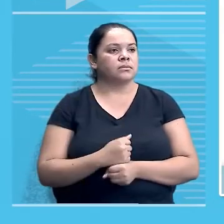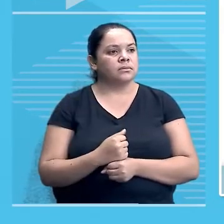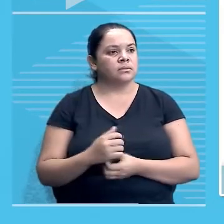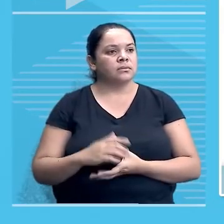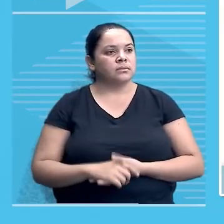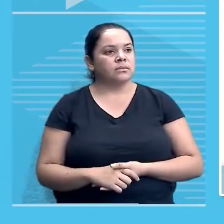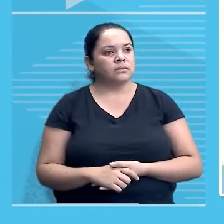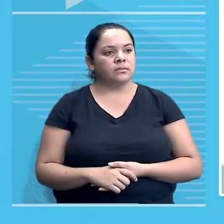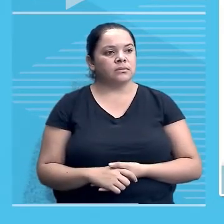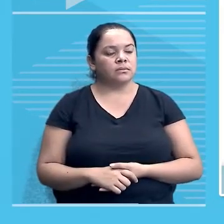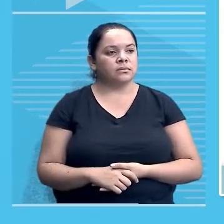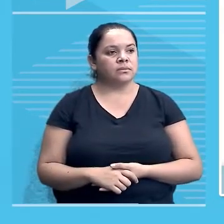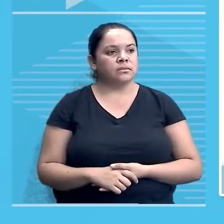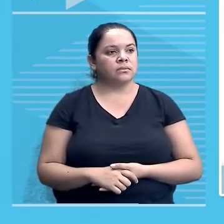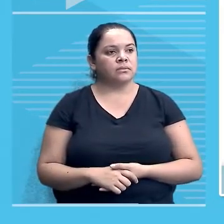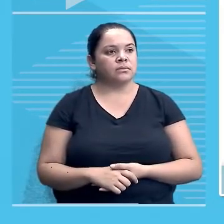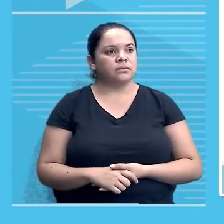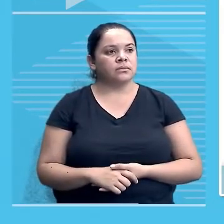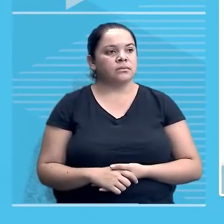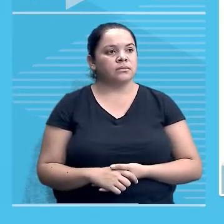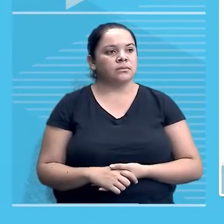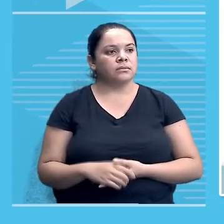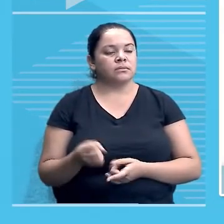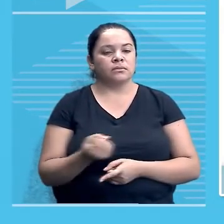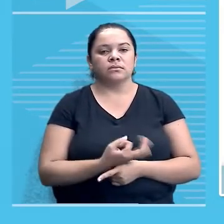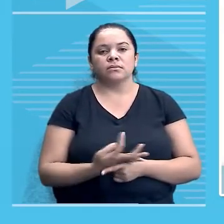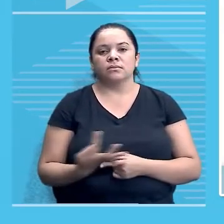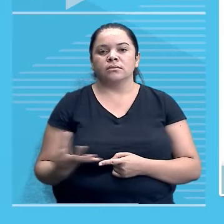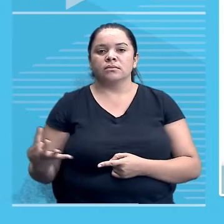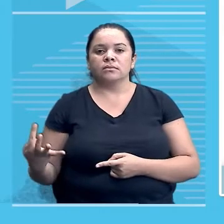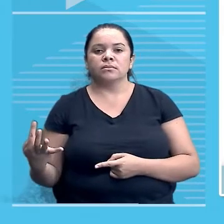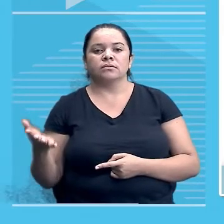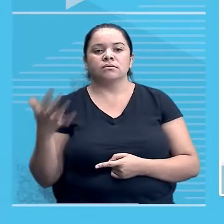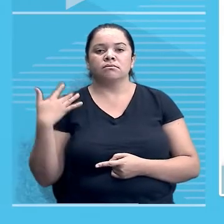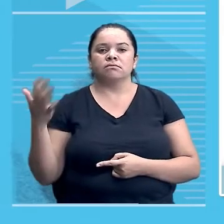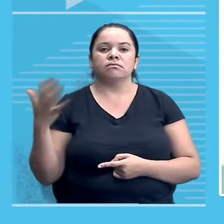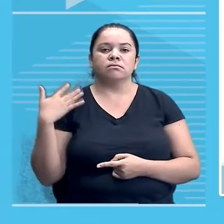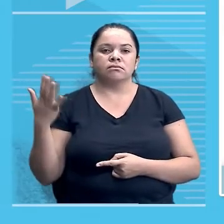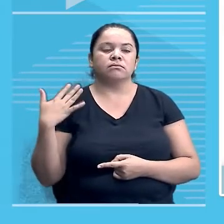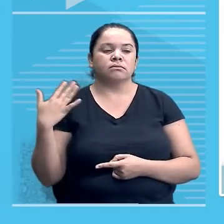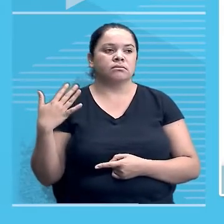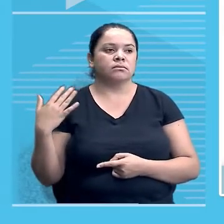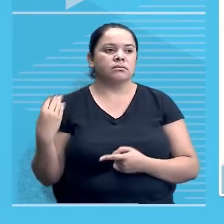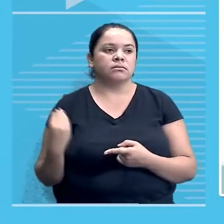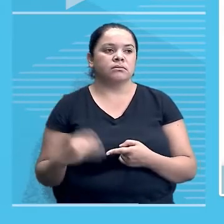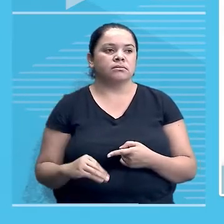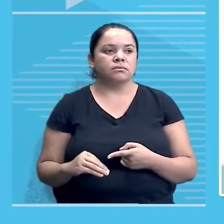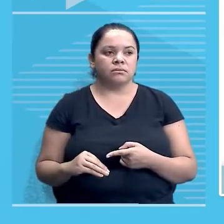É a quantidade de calor